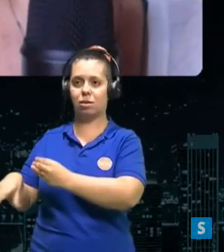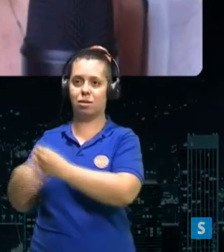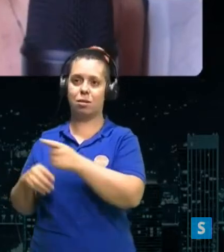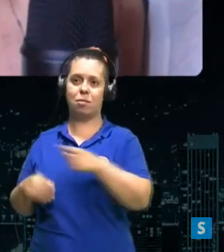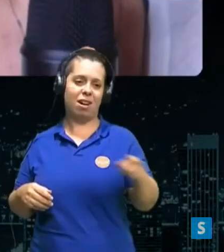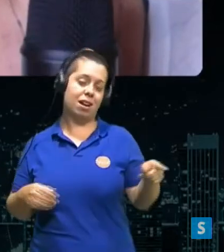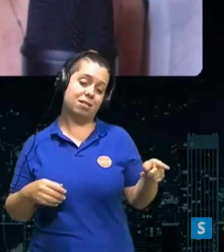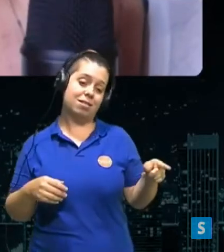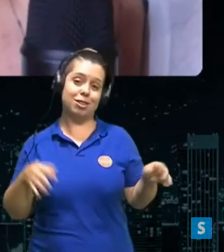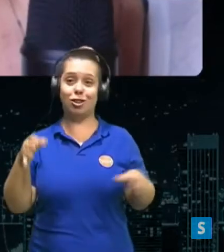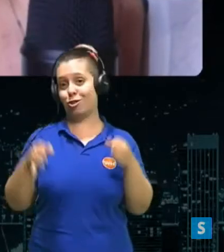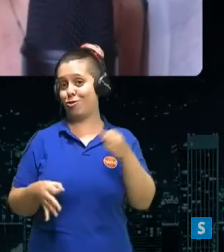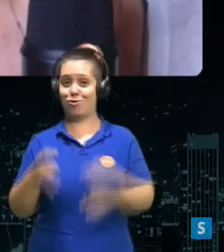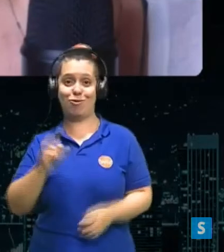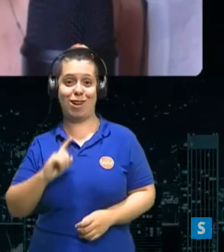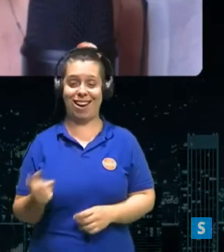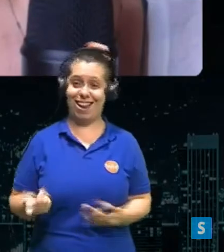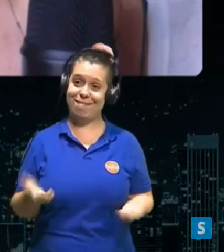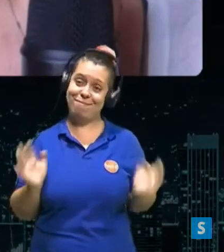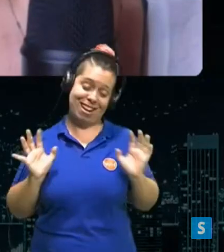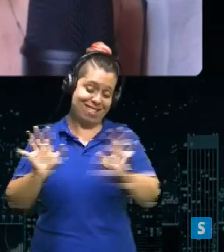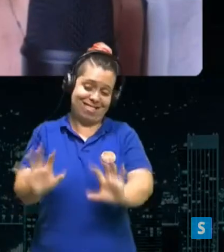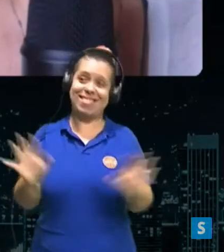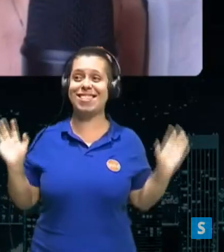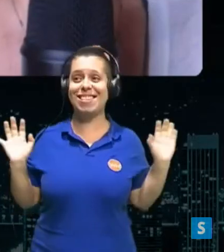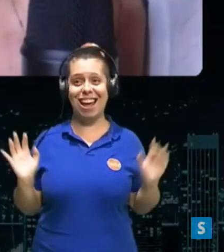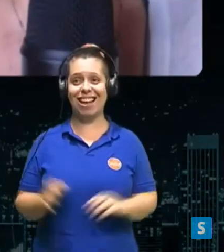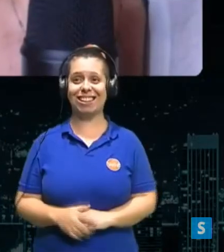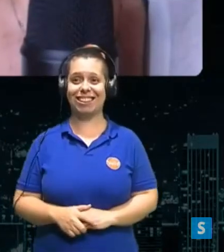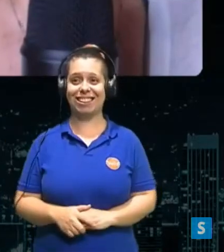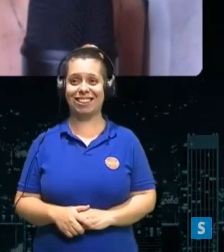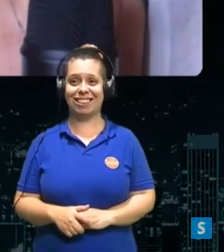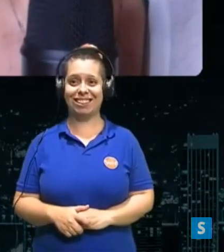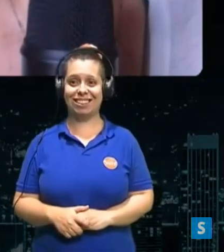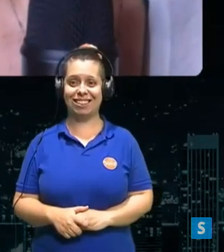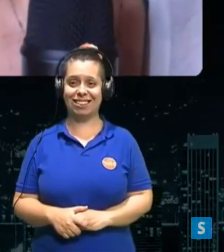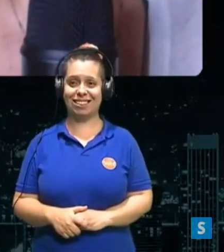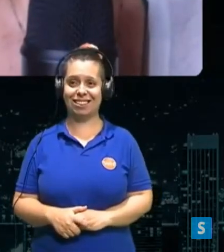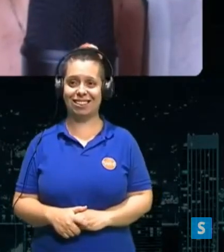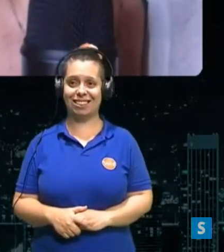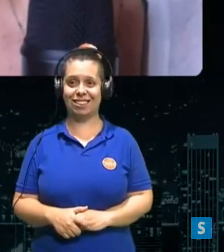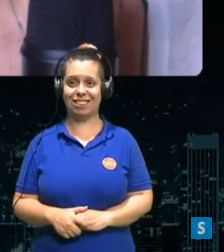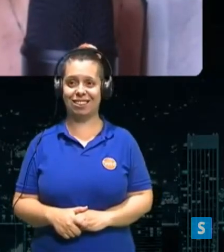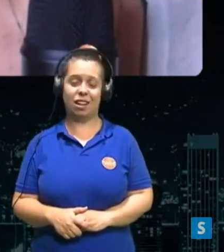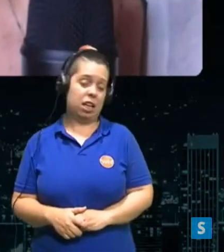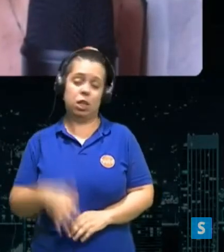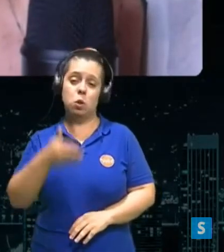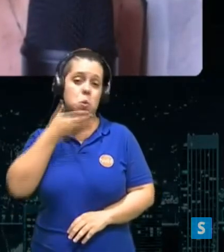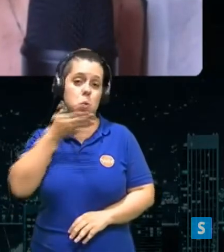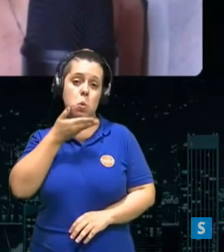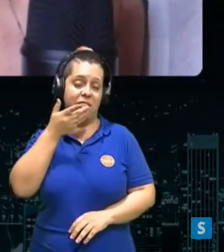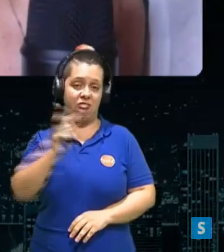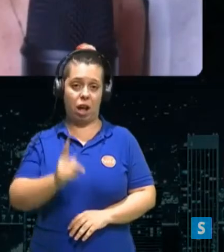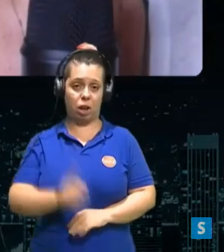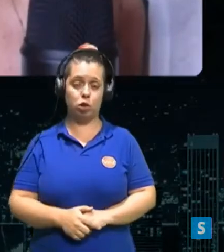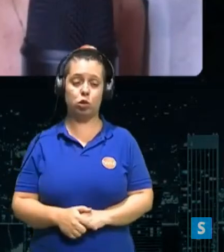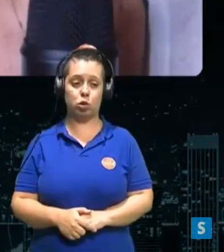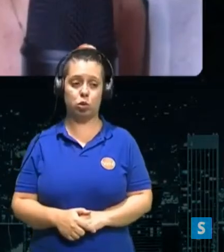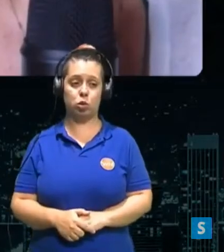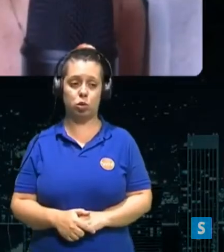comprar outros investidores mas é mas a coisa eu que era e não é fácil a gente tem sido